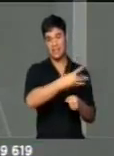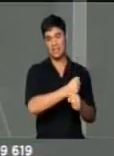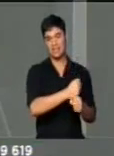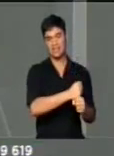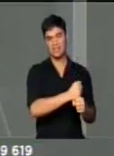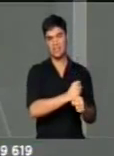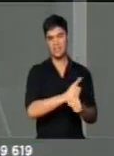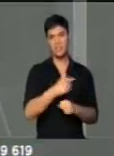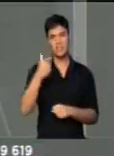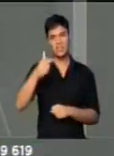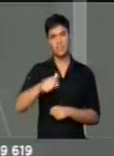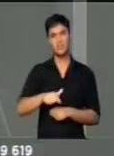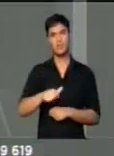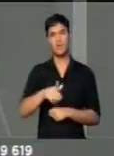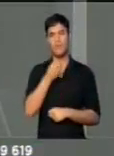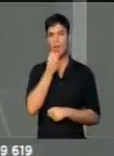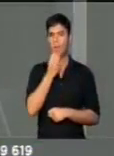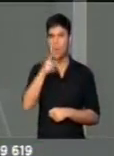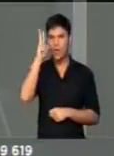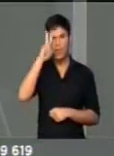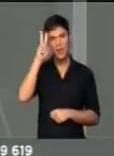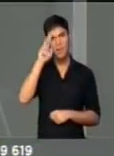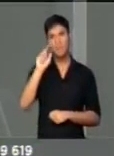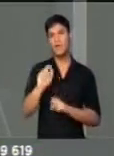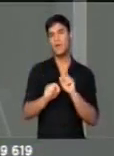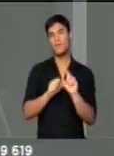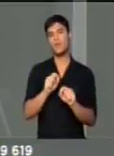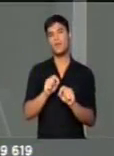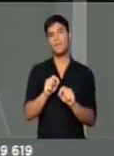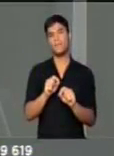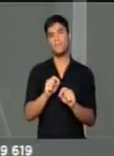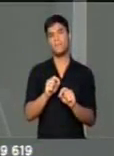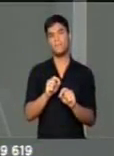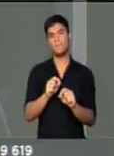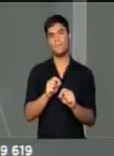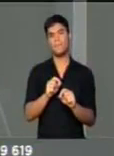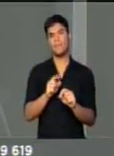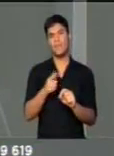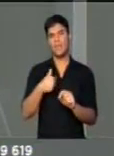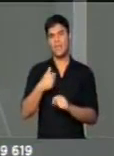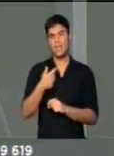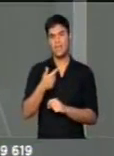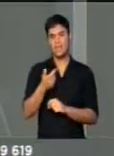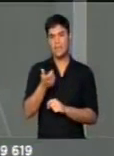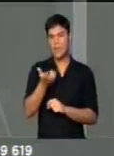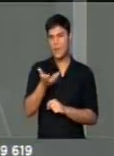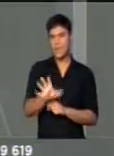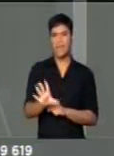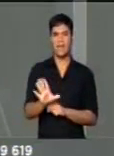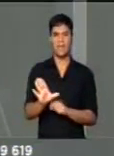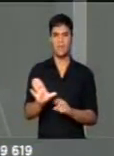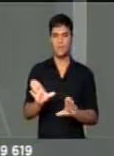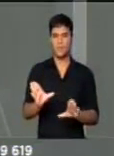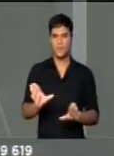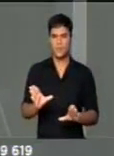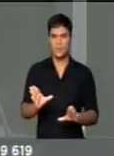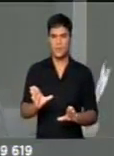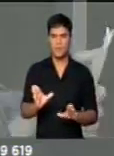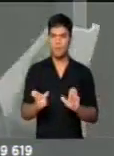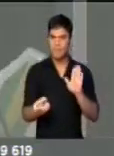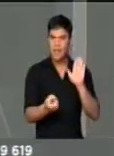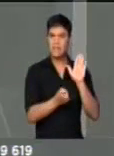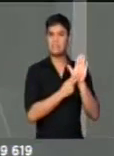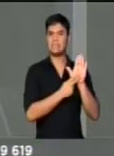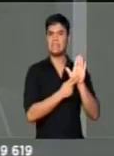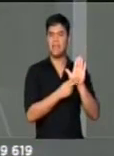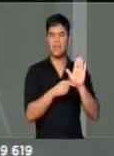senhor presidente, mais uma vez, é bom que se diga que mesmo não querendo assumir, que mesmo não trazendo